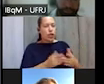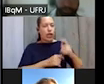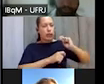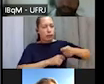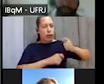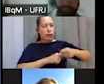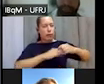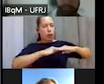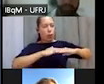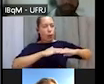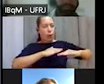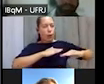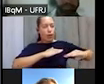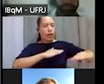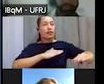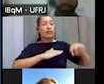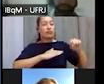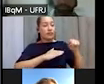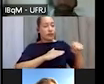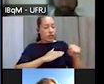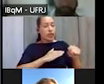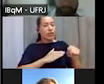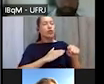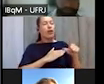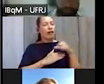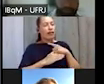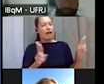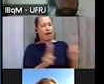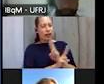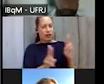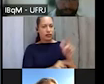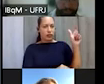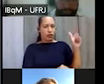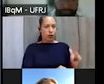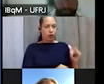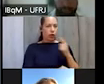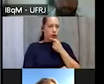lavras manuais, é que põe uma relação homem,